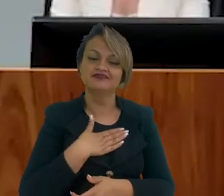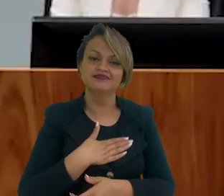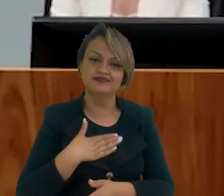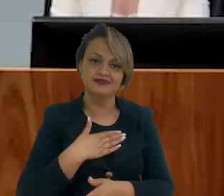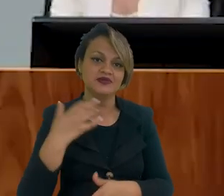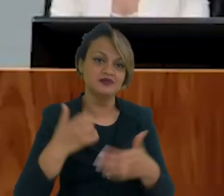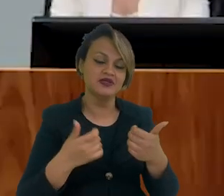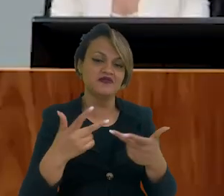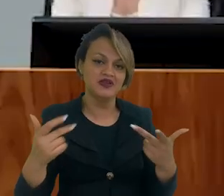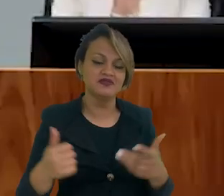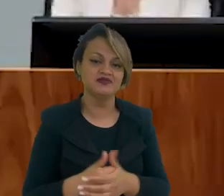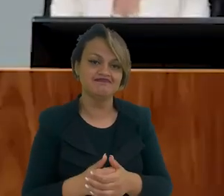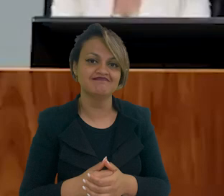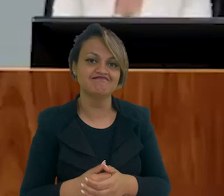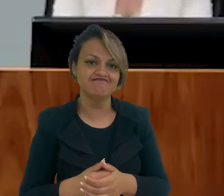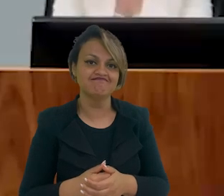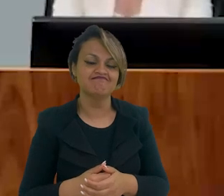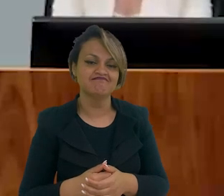palestrantes